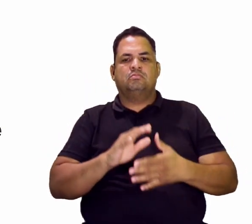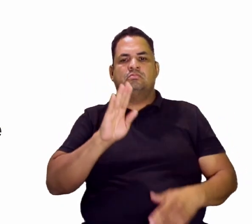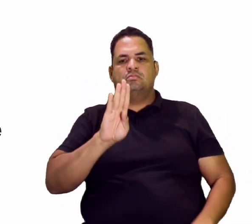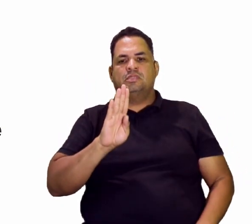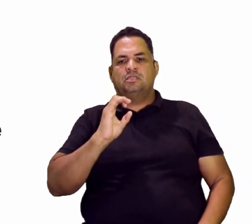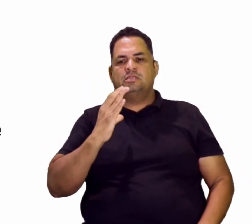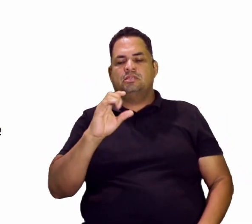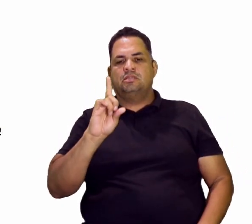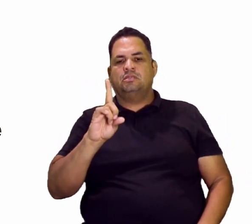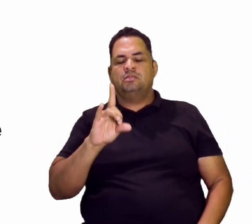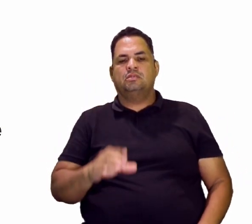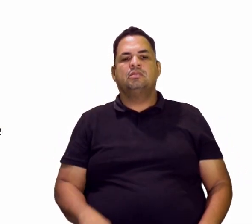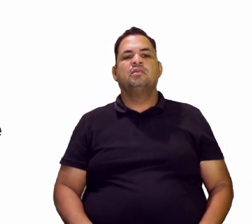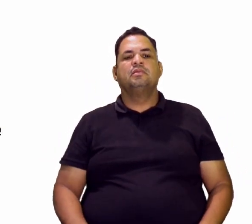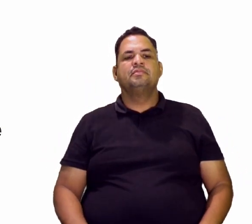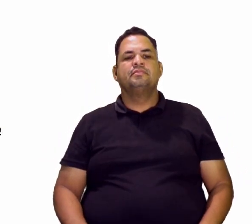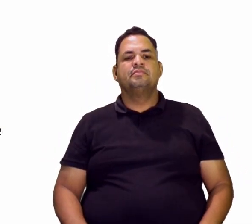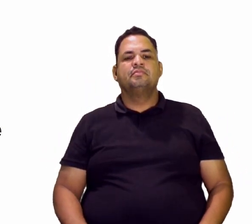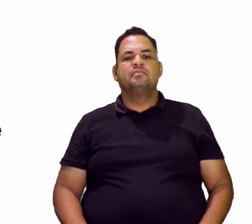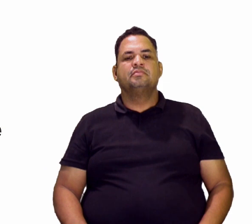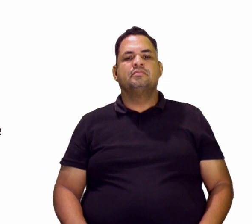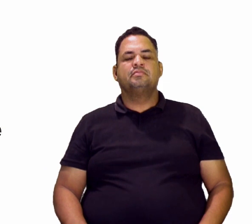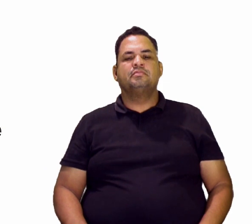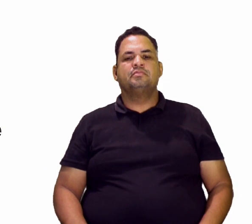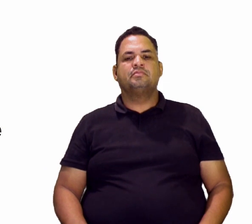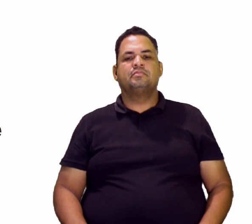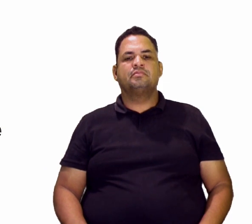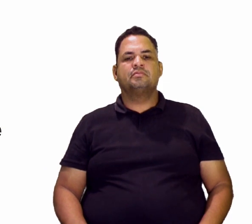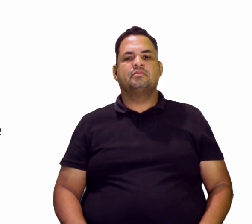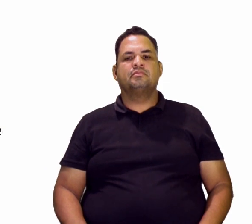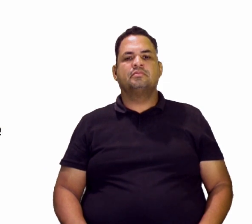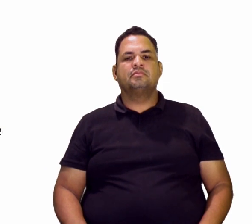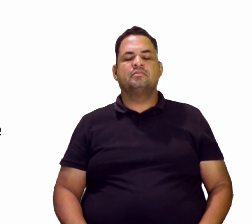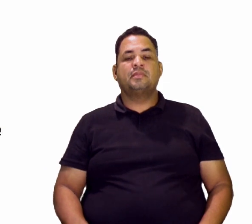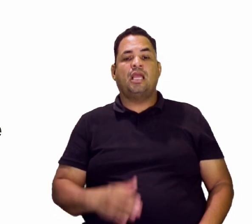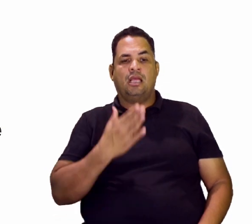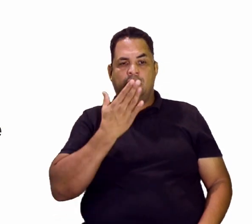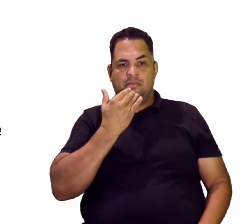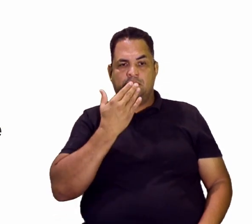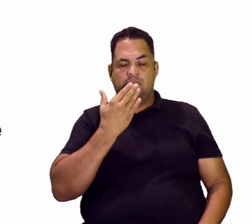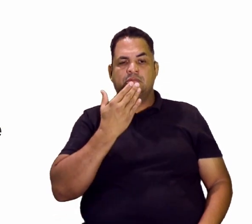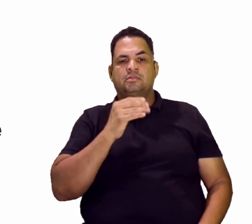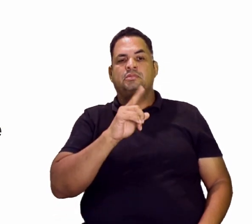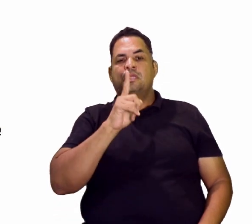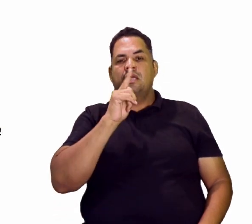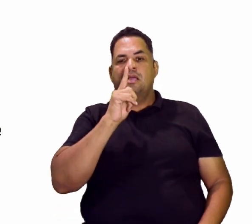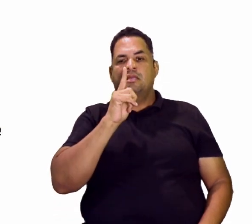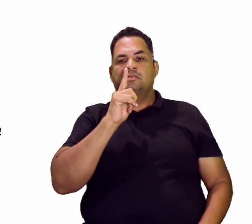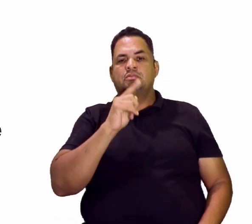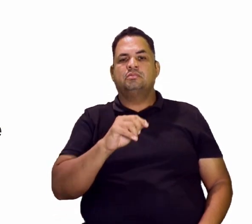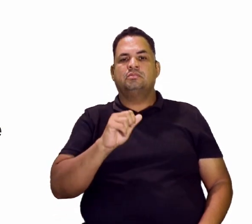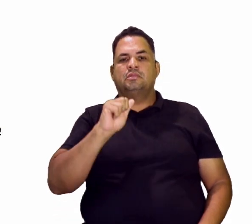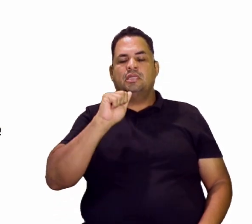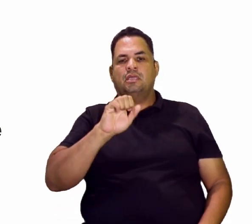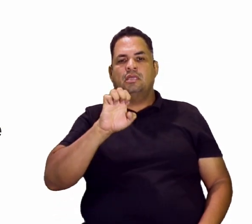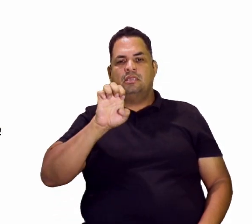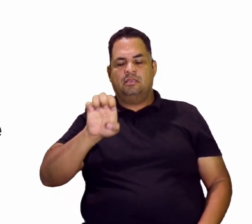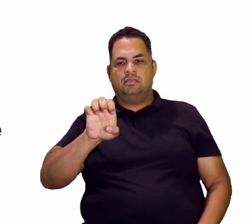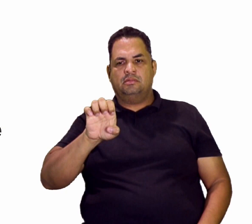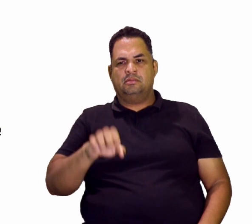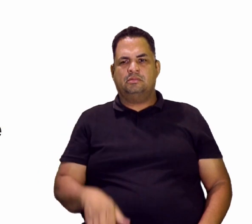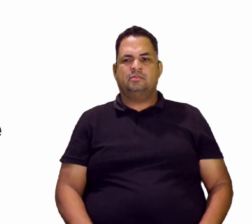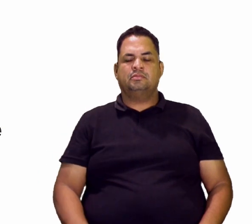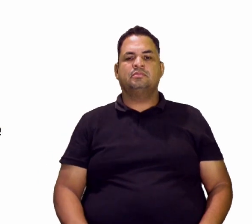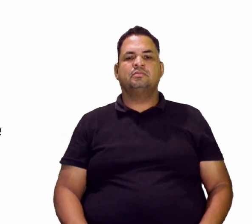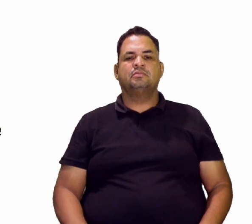B, C e D, certo? Pela via de alimentos e água, A e E, tá